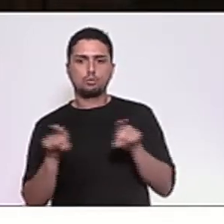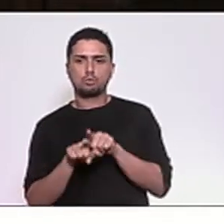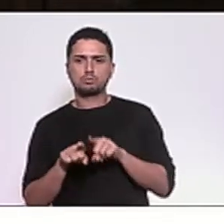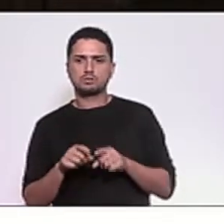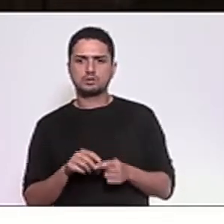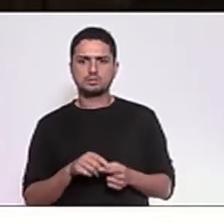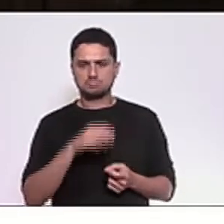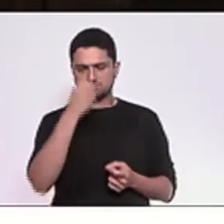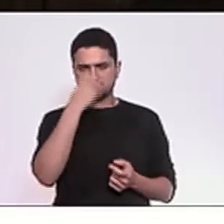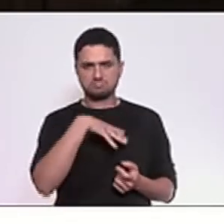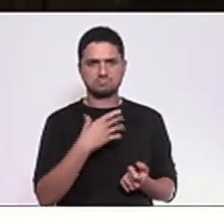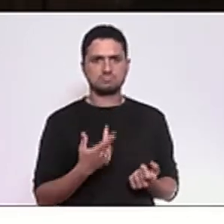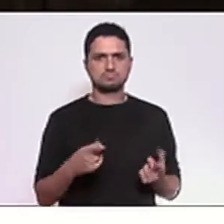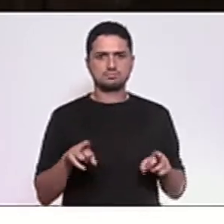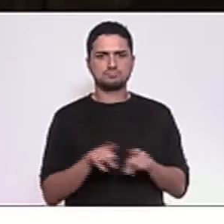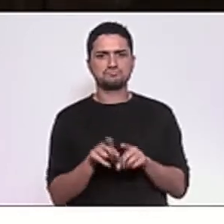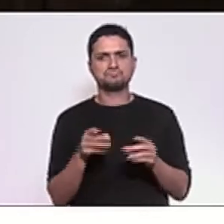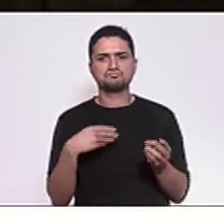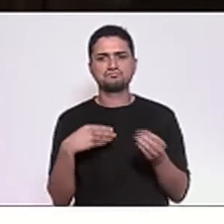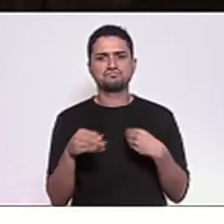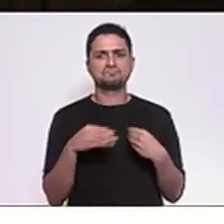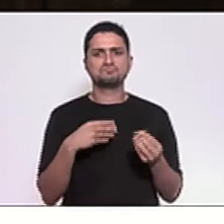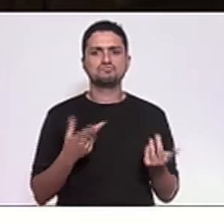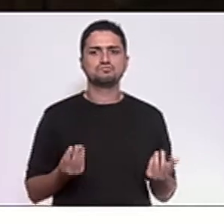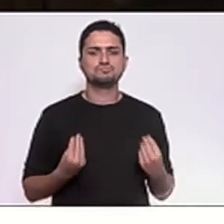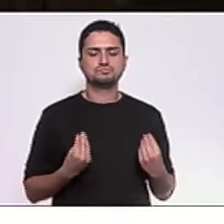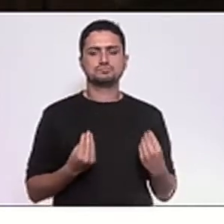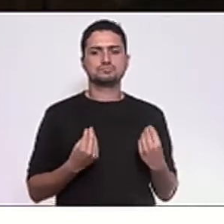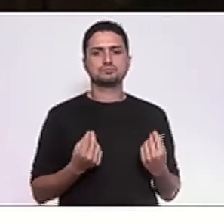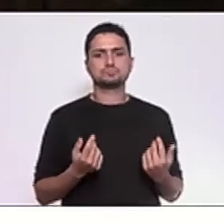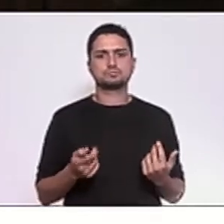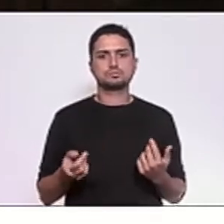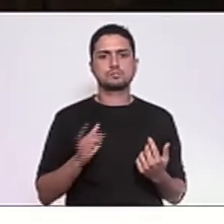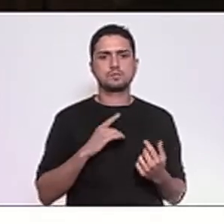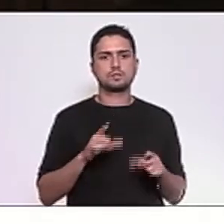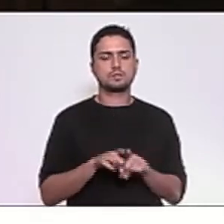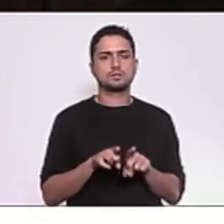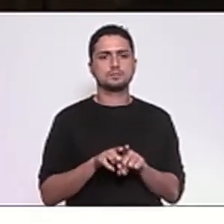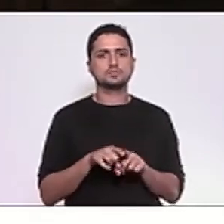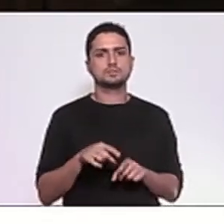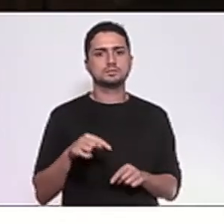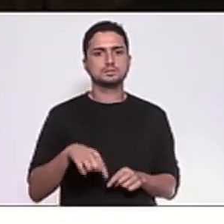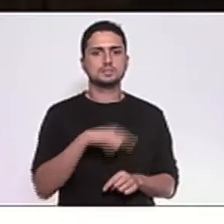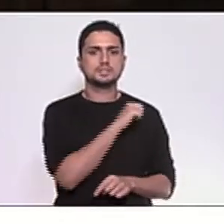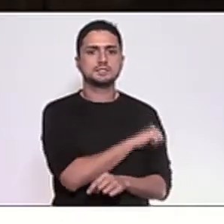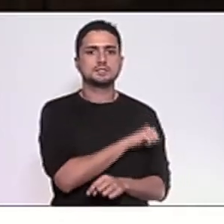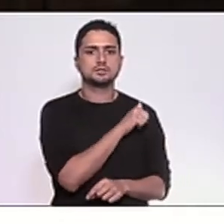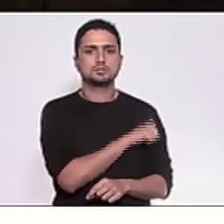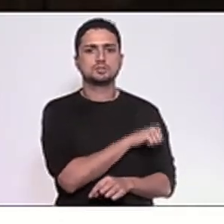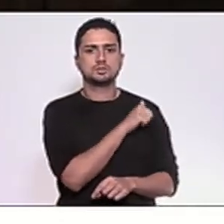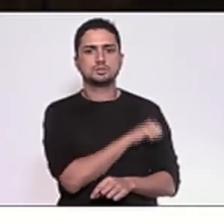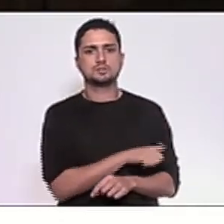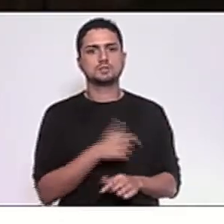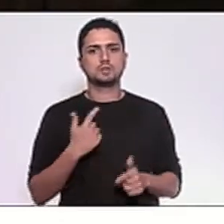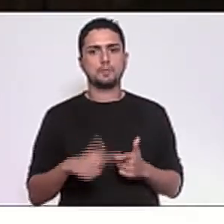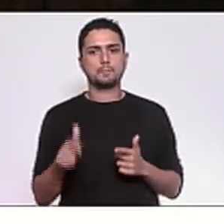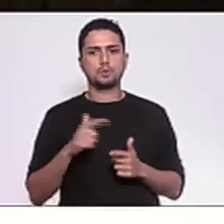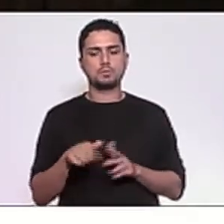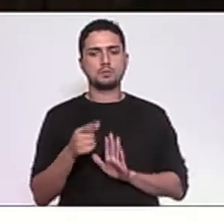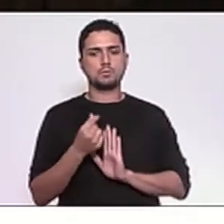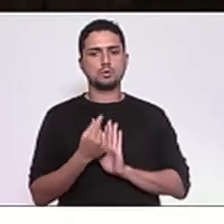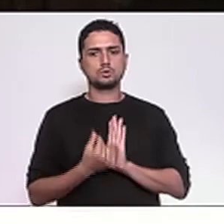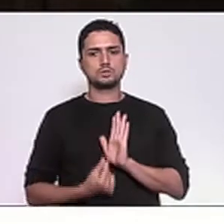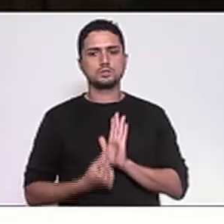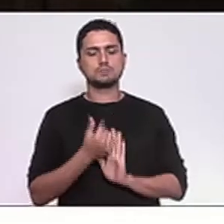espúrios, tratos que colocavam e que colocou, por exemplo, o Rio de Janeiro no problema orçamentário